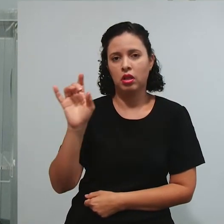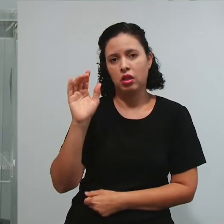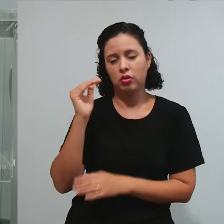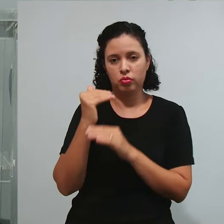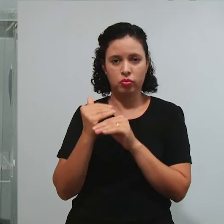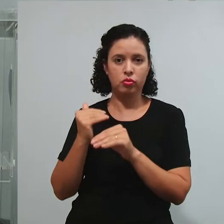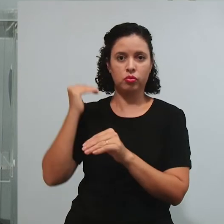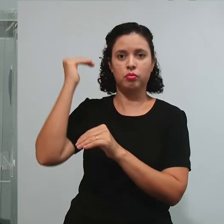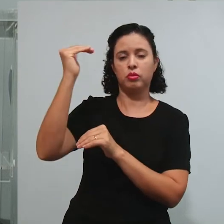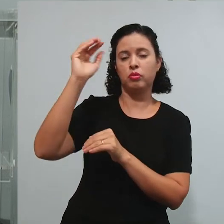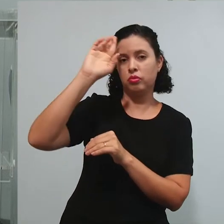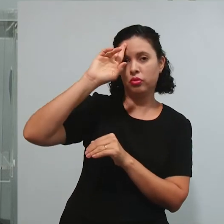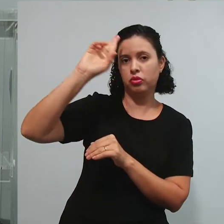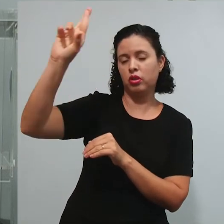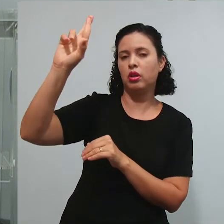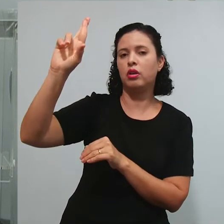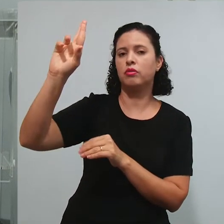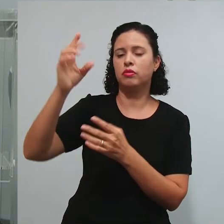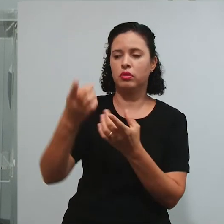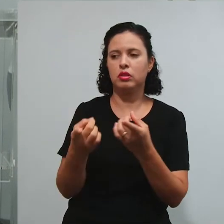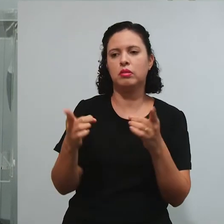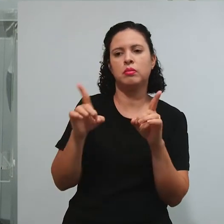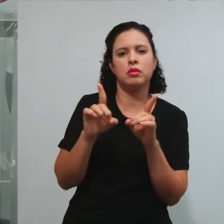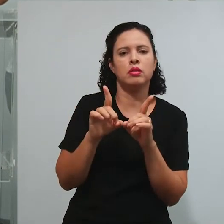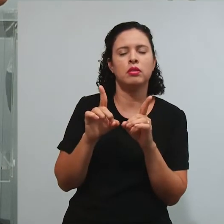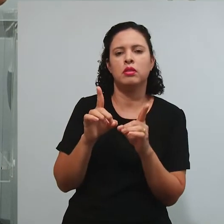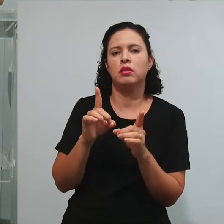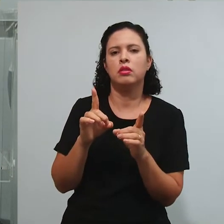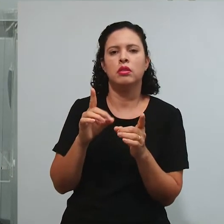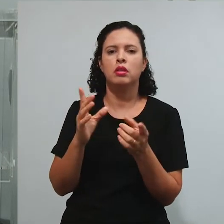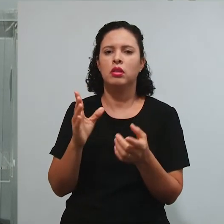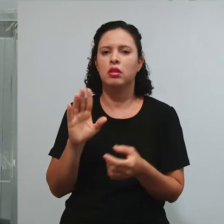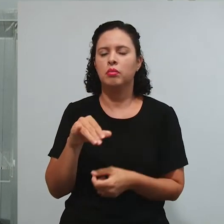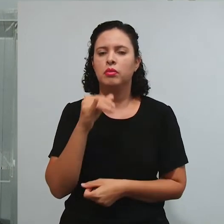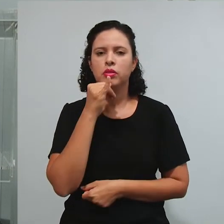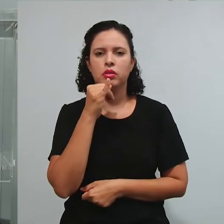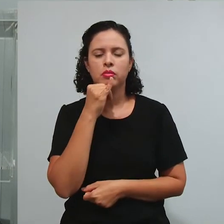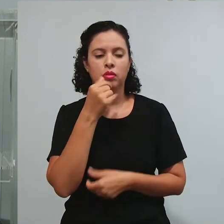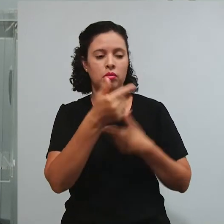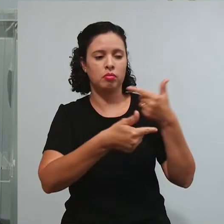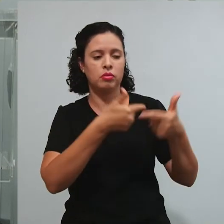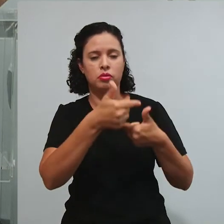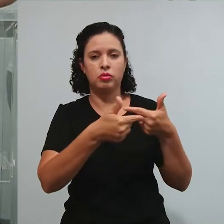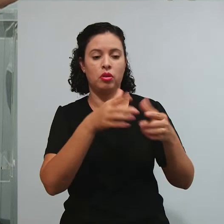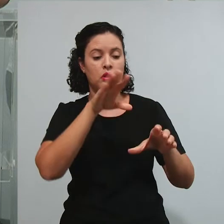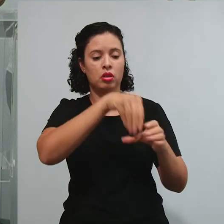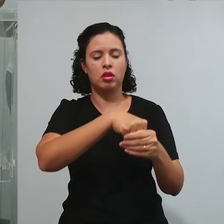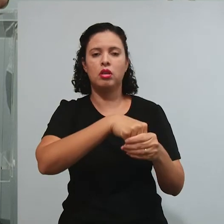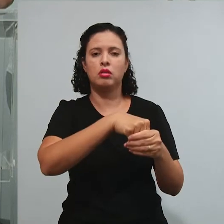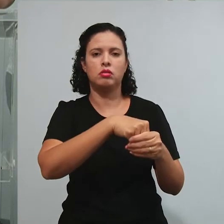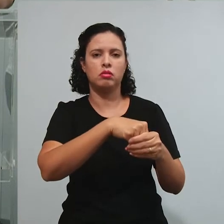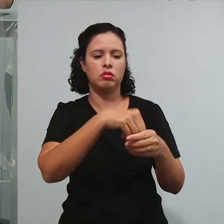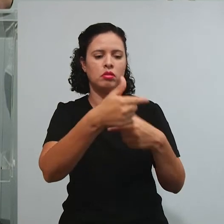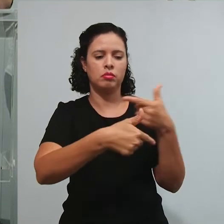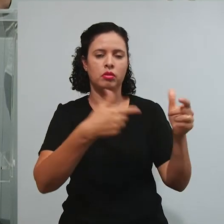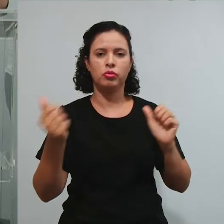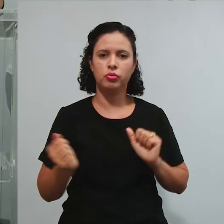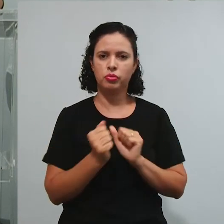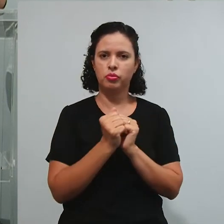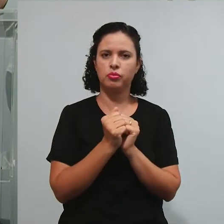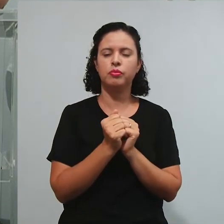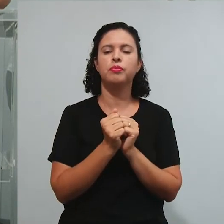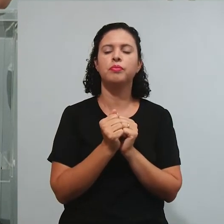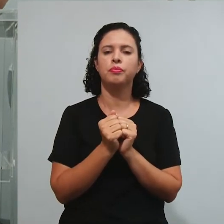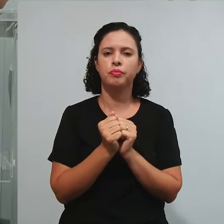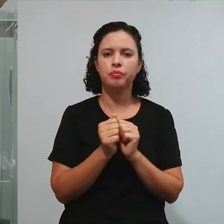superior, né, do chefe do departamento, com relação àquelas pessoas que estão ali trabalhando com ele,